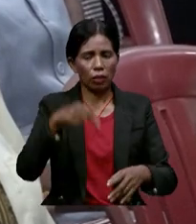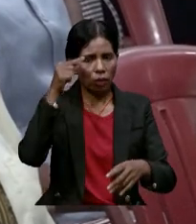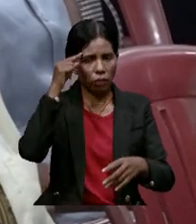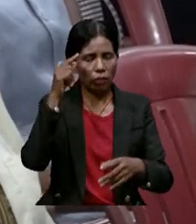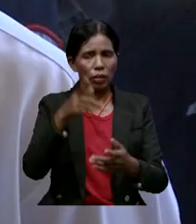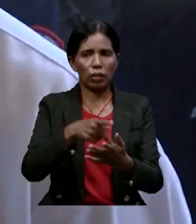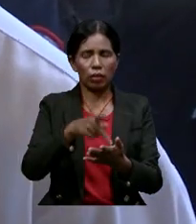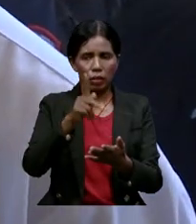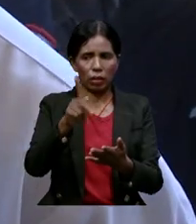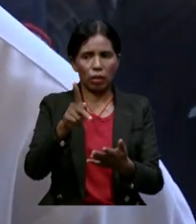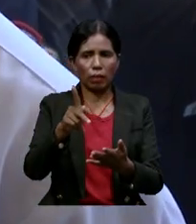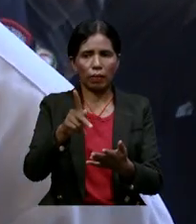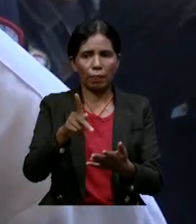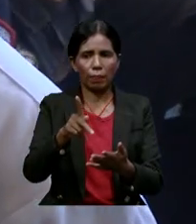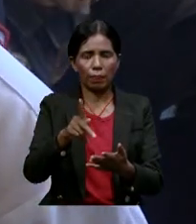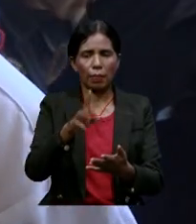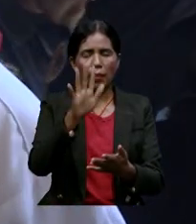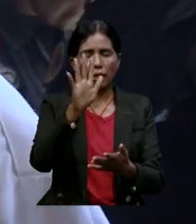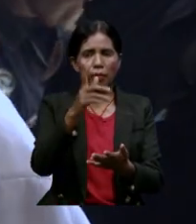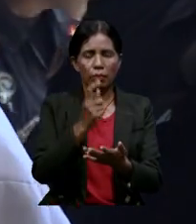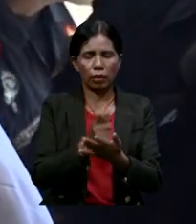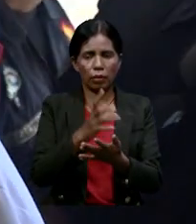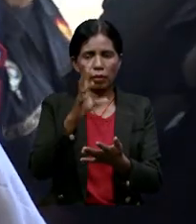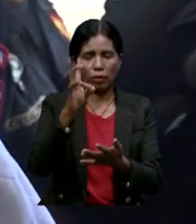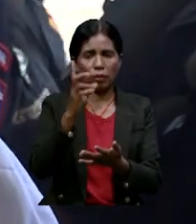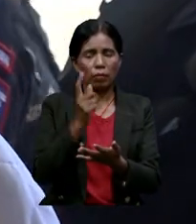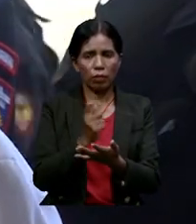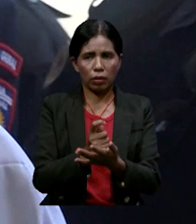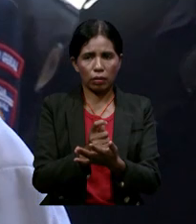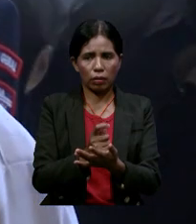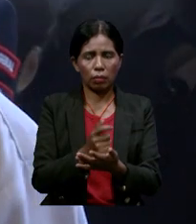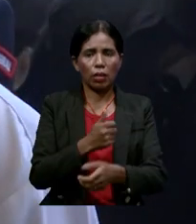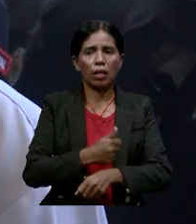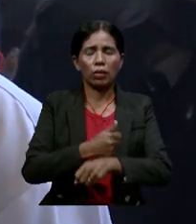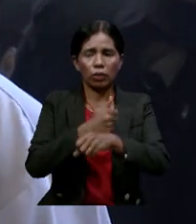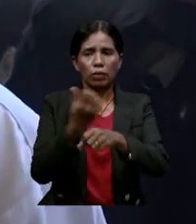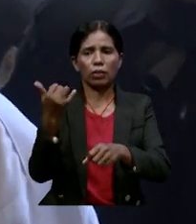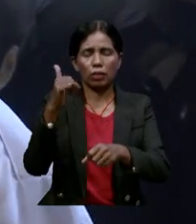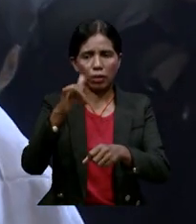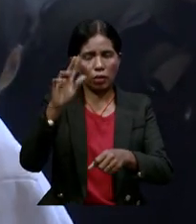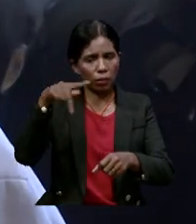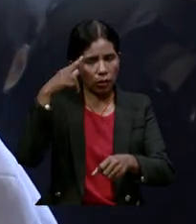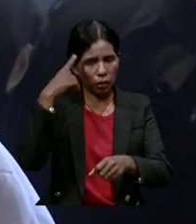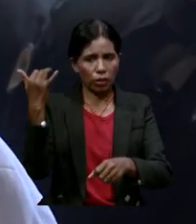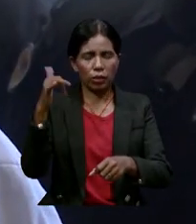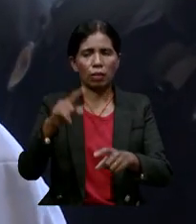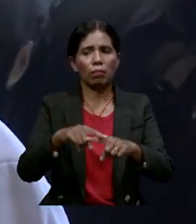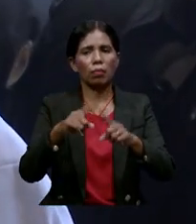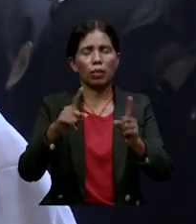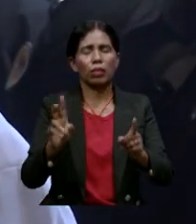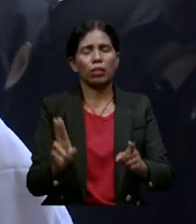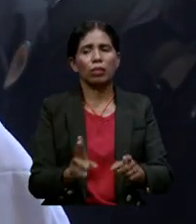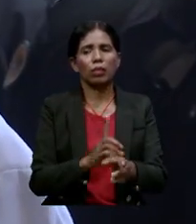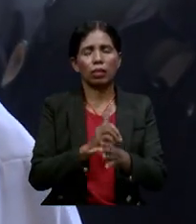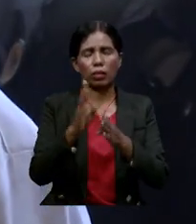há 5 mil, 7 mil, 8 mil dólares para assessor, assessor político. Mas o reitor da universidade,